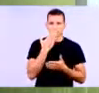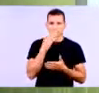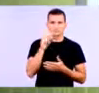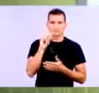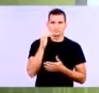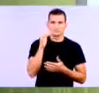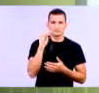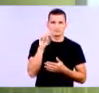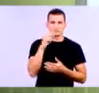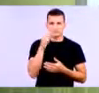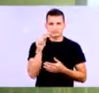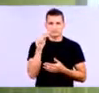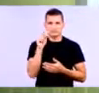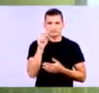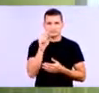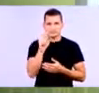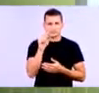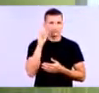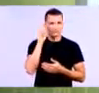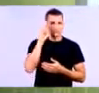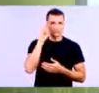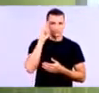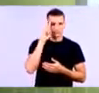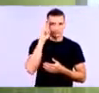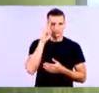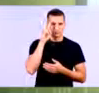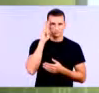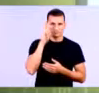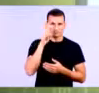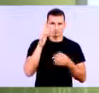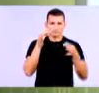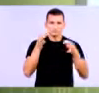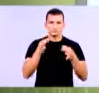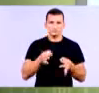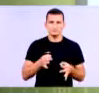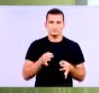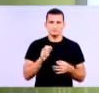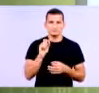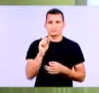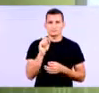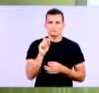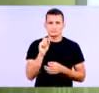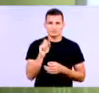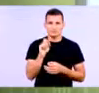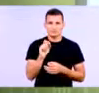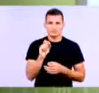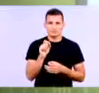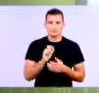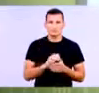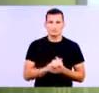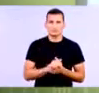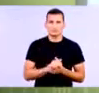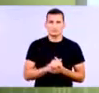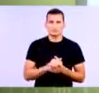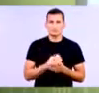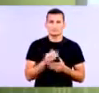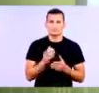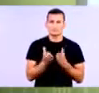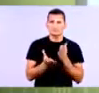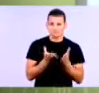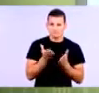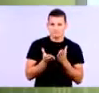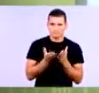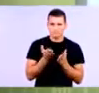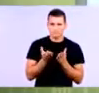ação para que você lembre, né, exatamente o que foi, vamos dizer, tratado em ambas